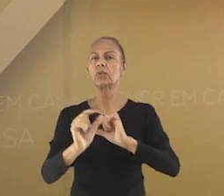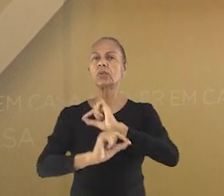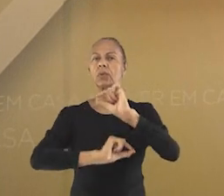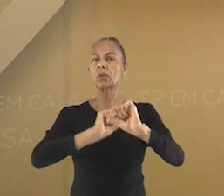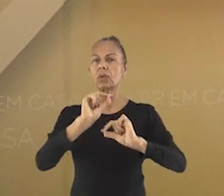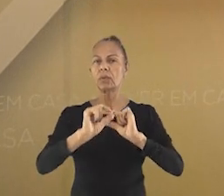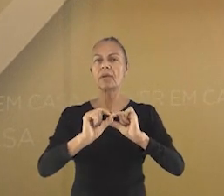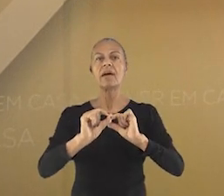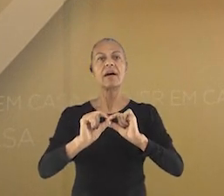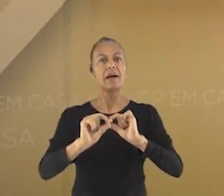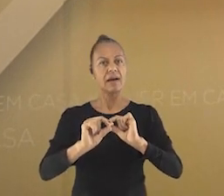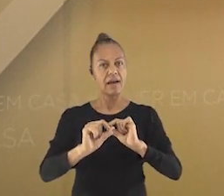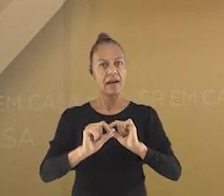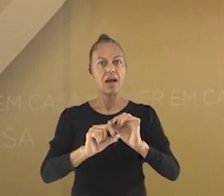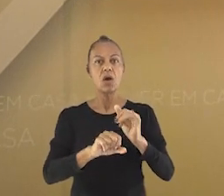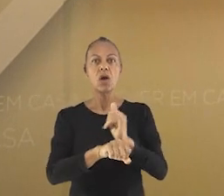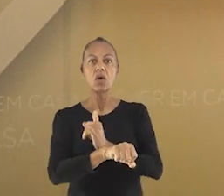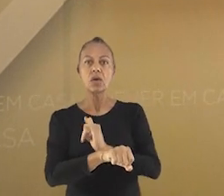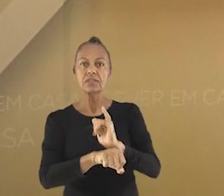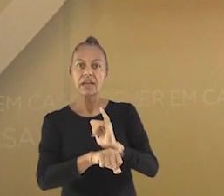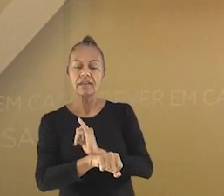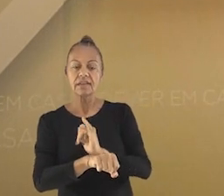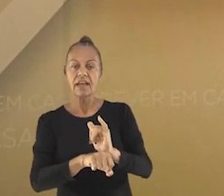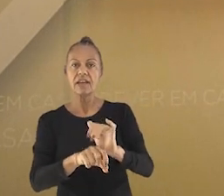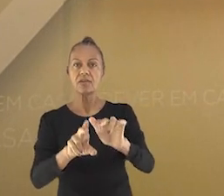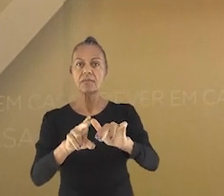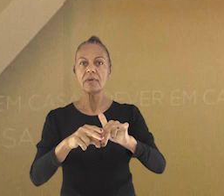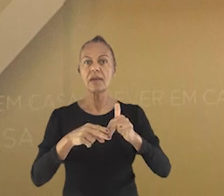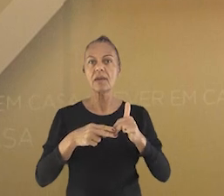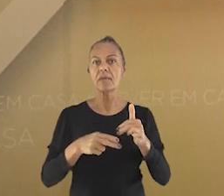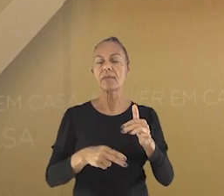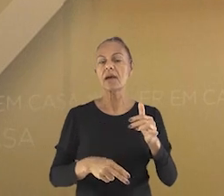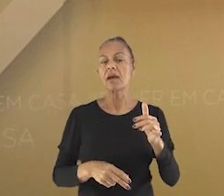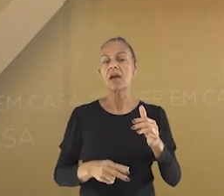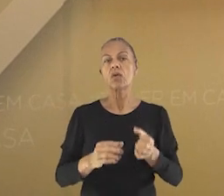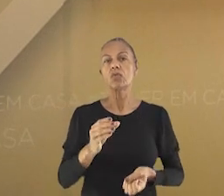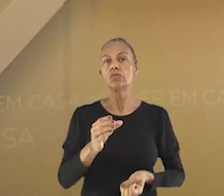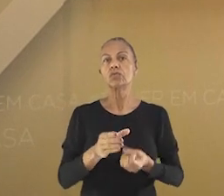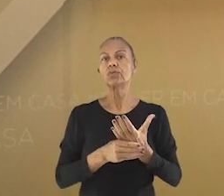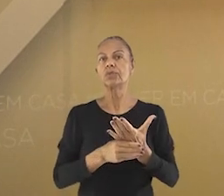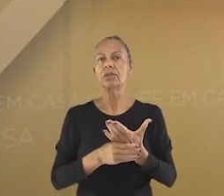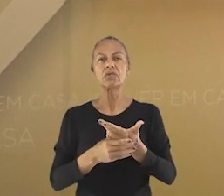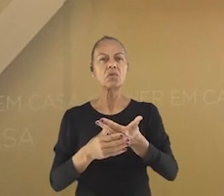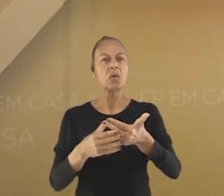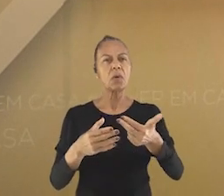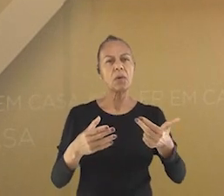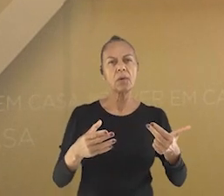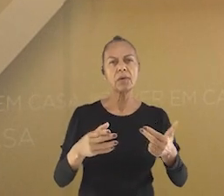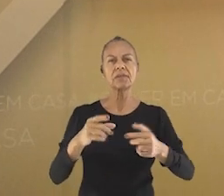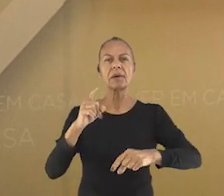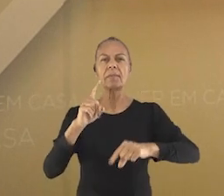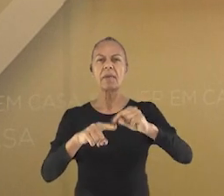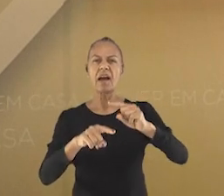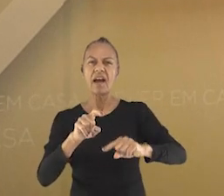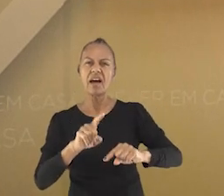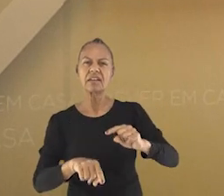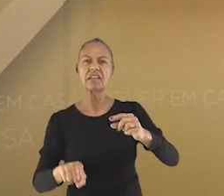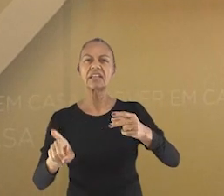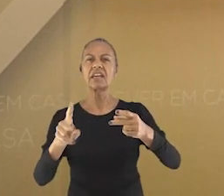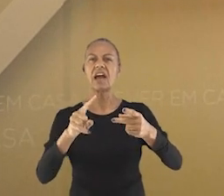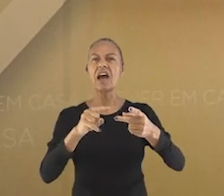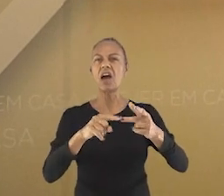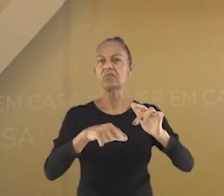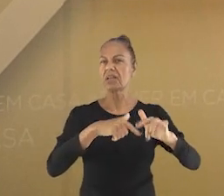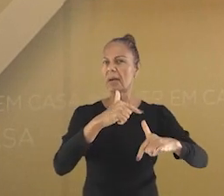como ferramentas, meios para construir algo. Técnicas que são usadas para realizar um